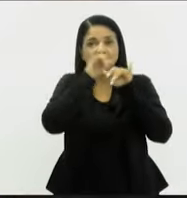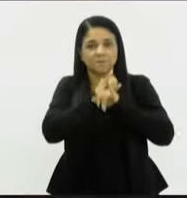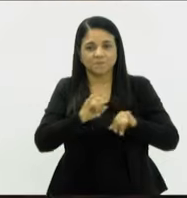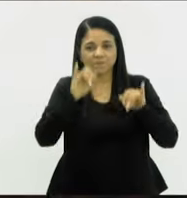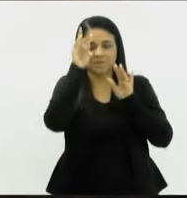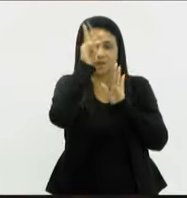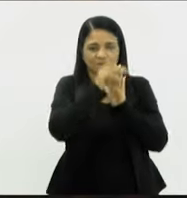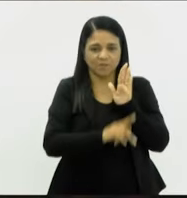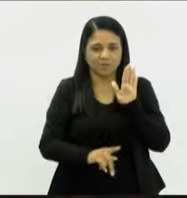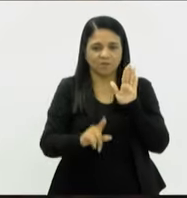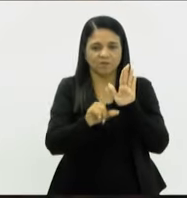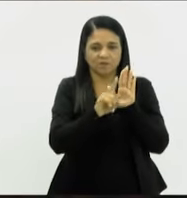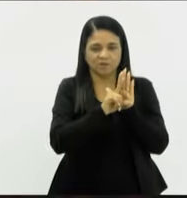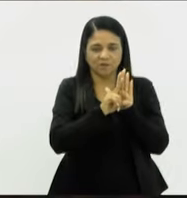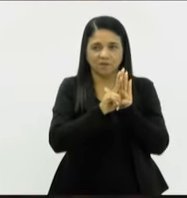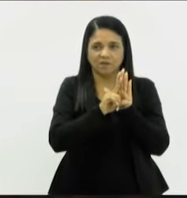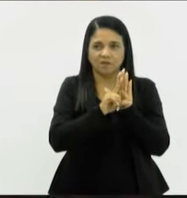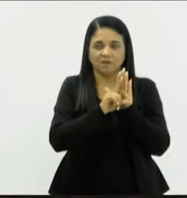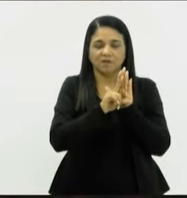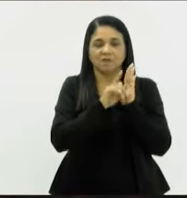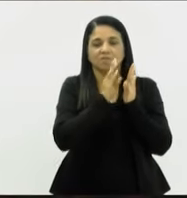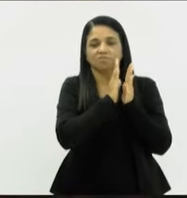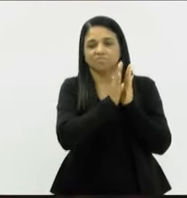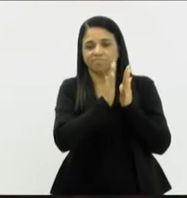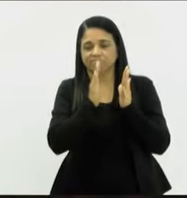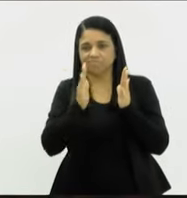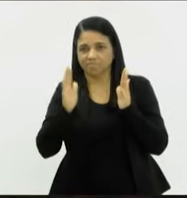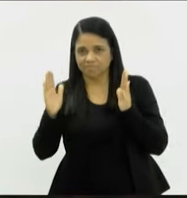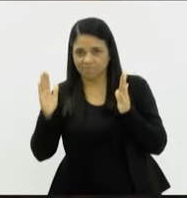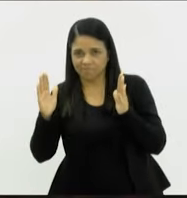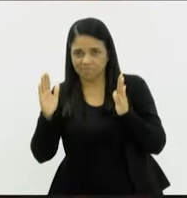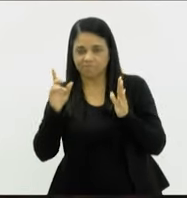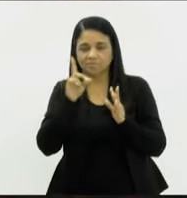Anuncio, incluídos na ordem do dia,